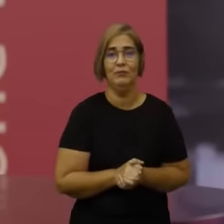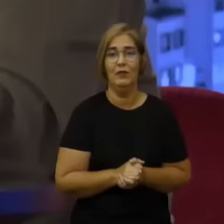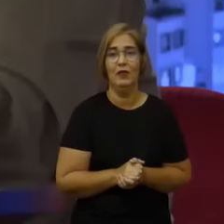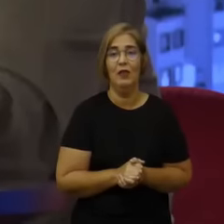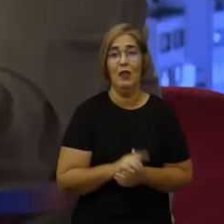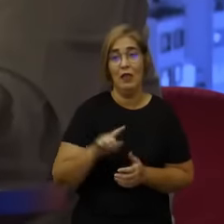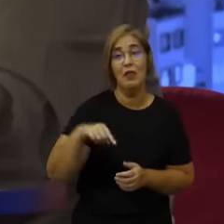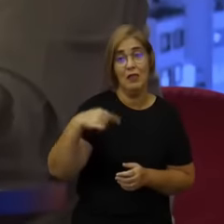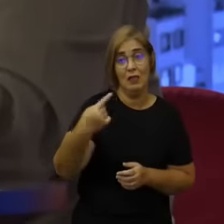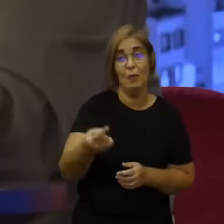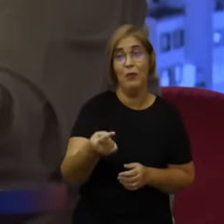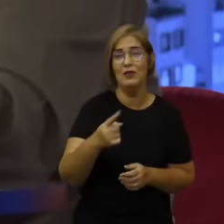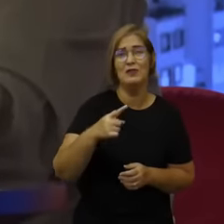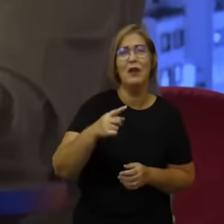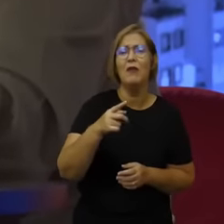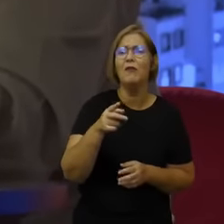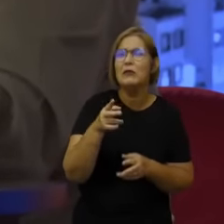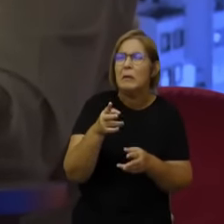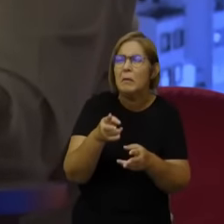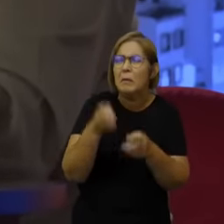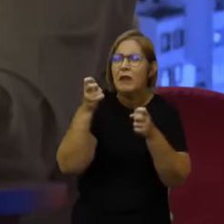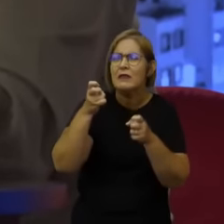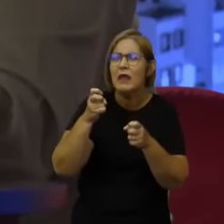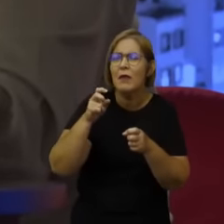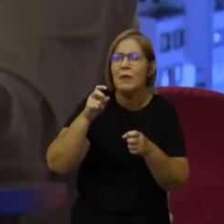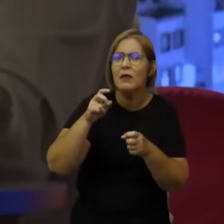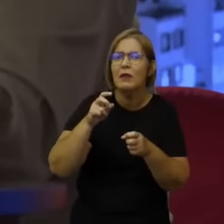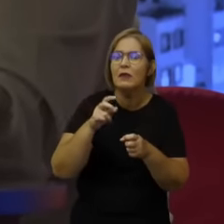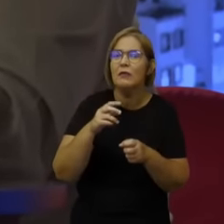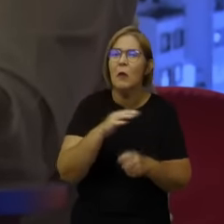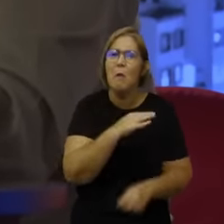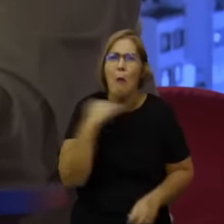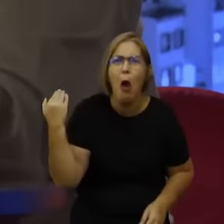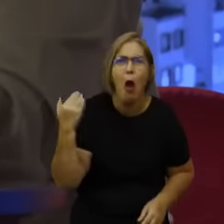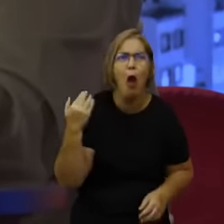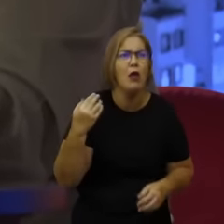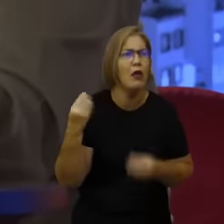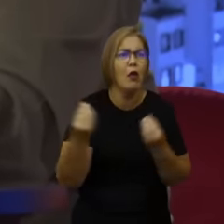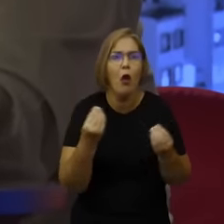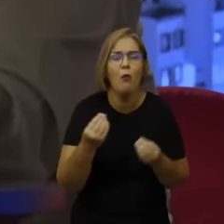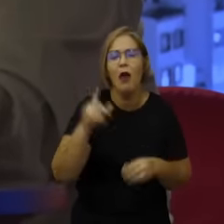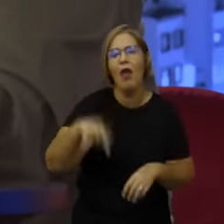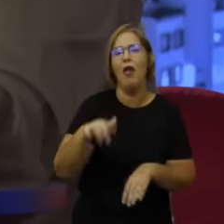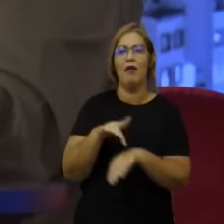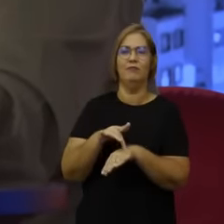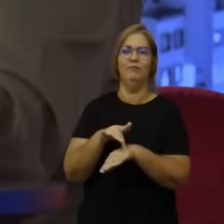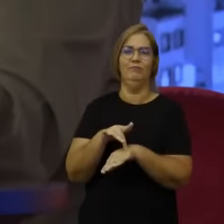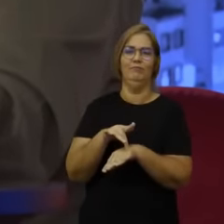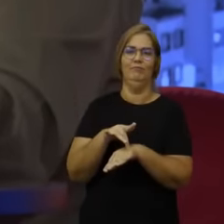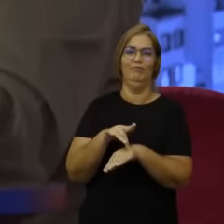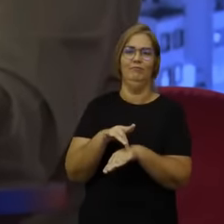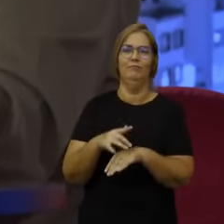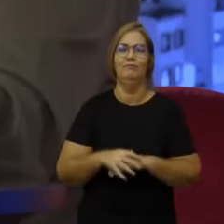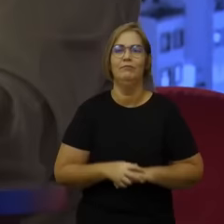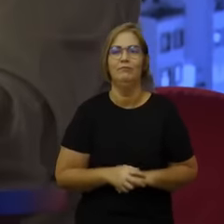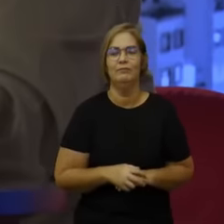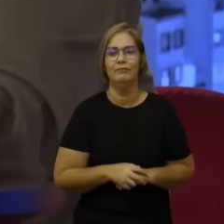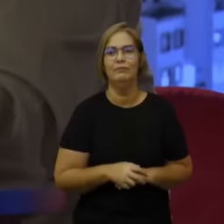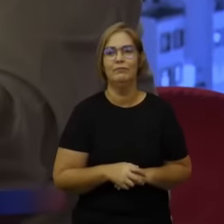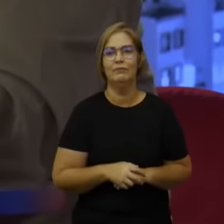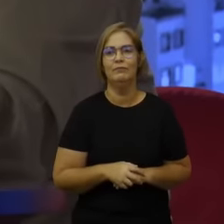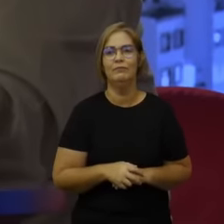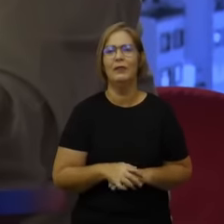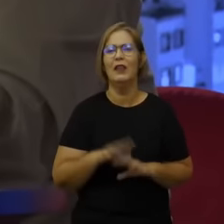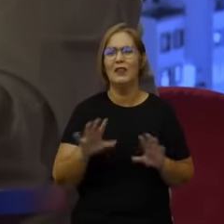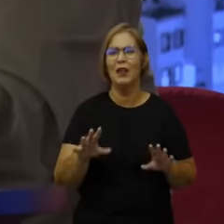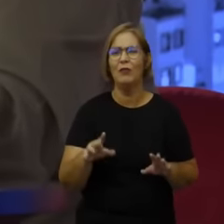caminho de absurdo. Então, essa necessidade de configuração de algo que pudesse